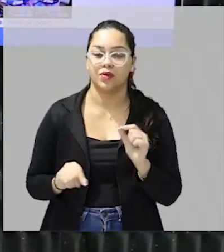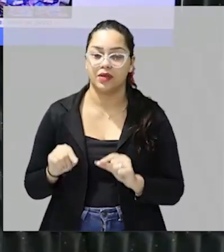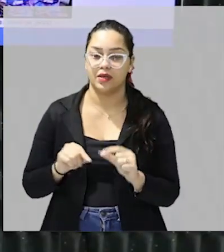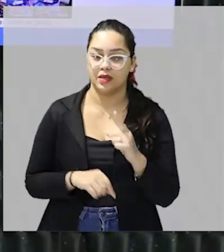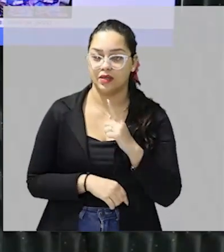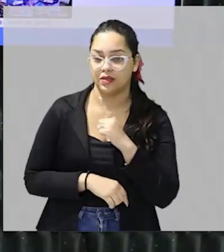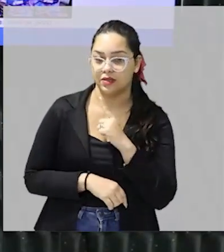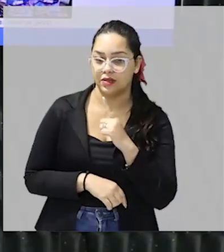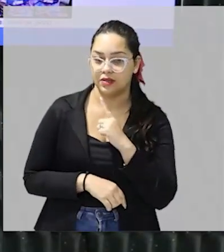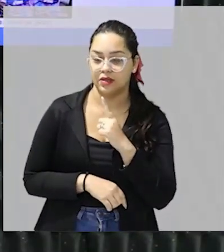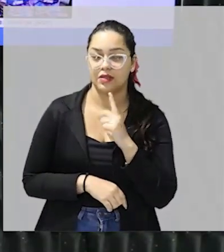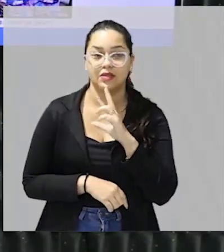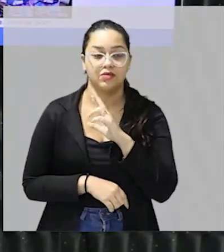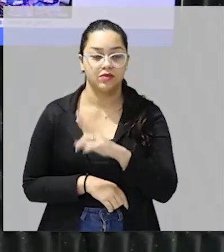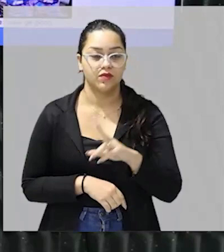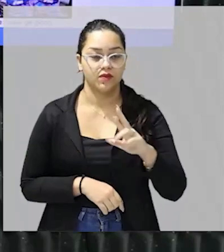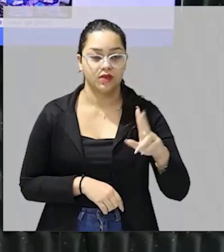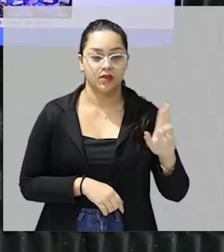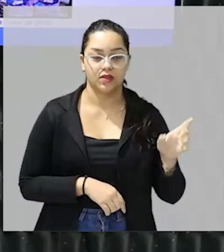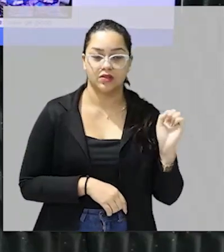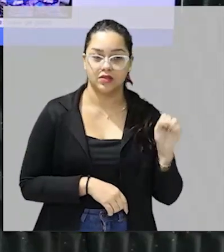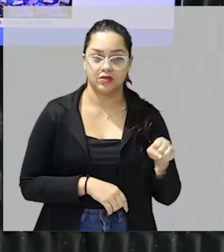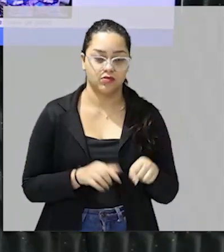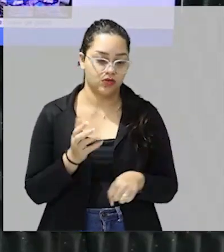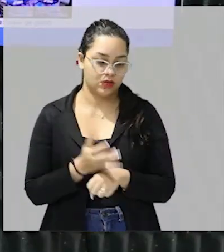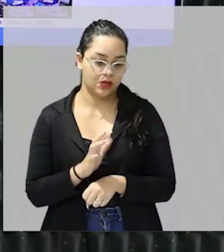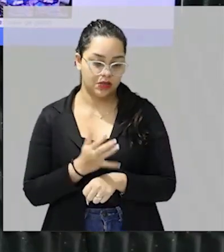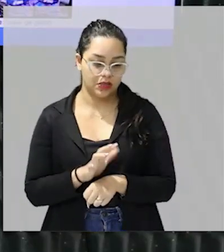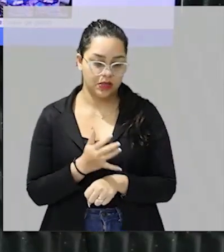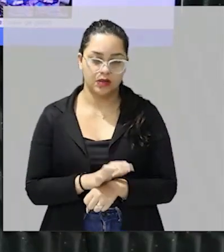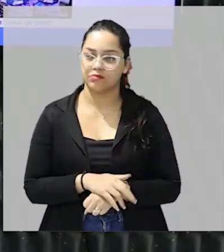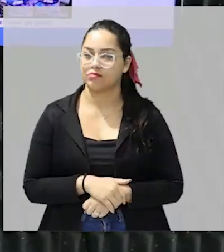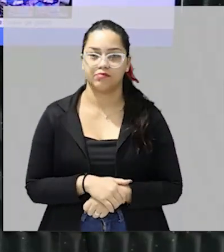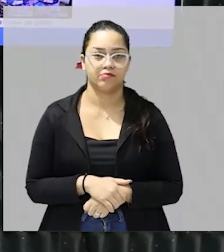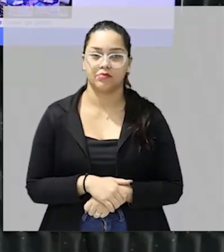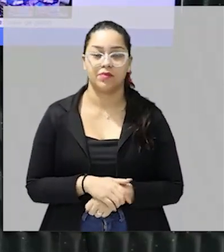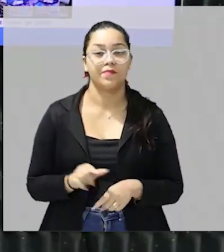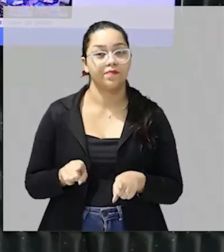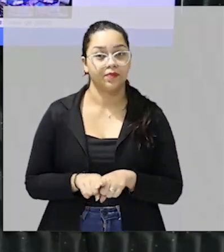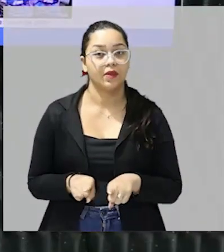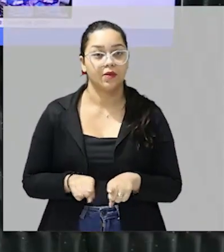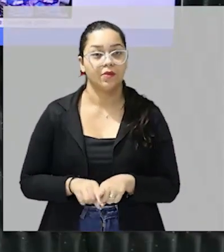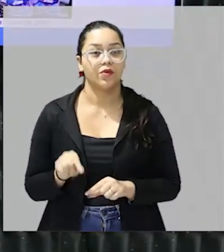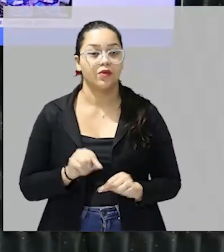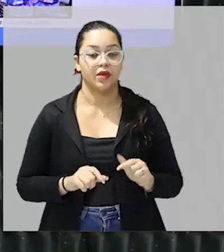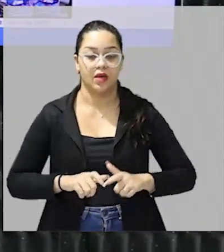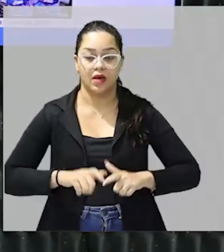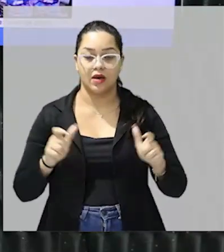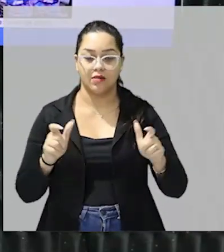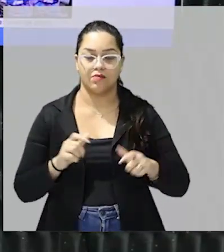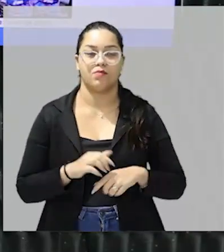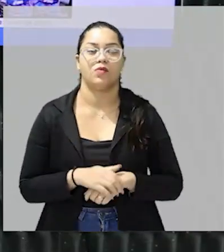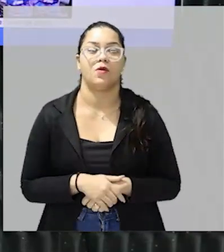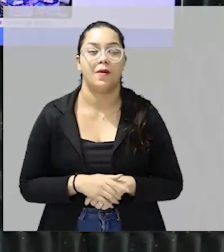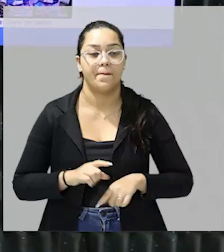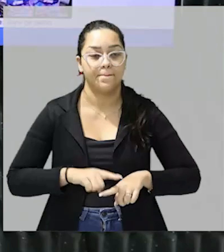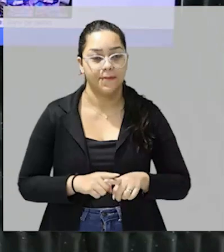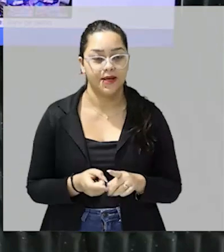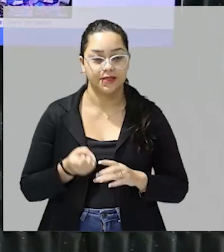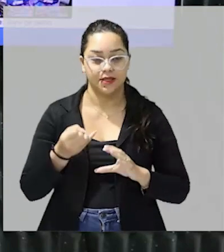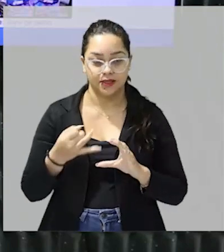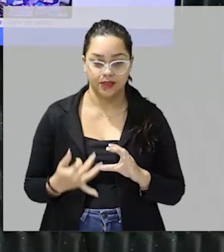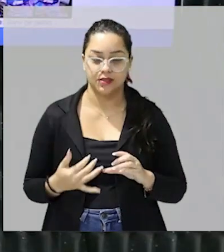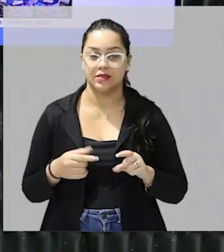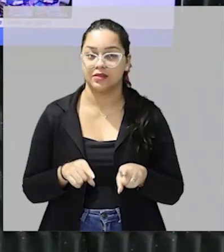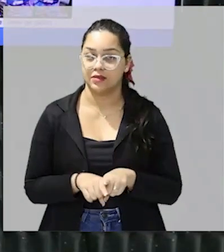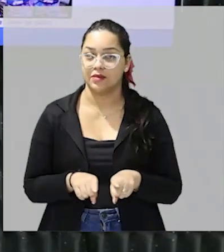consideração, são diferenciados de 100 metros. Ele não vai só treinar 100 metros, 100 metros, 100 metros. O treino dele é amplo, é muito grande, mas a